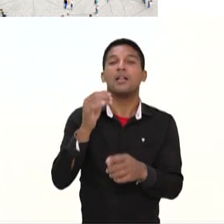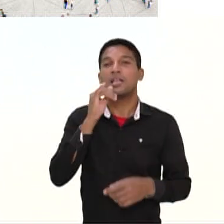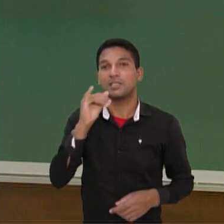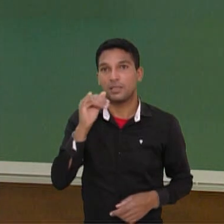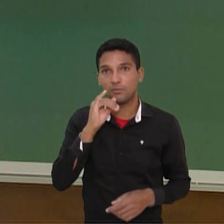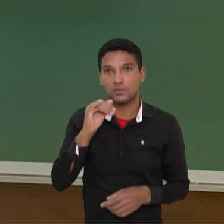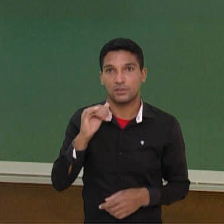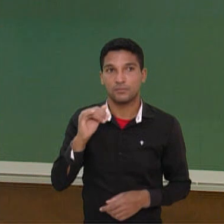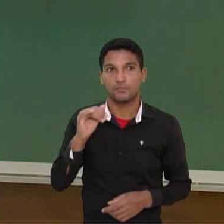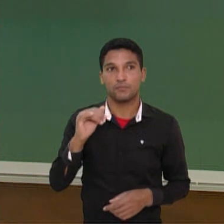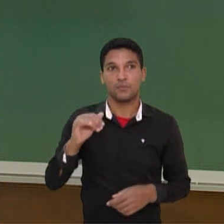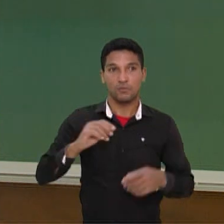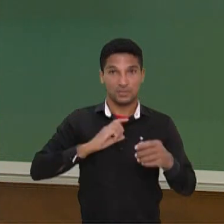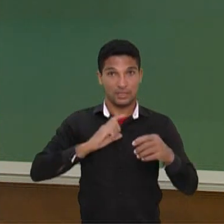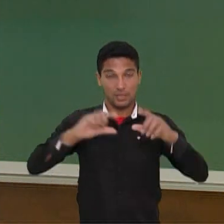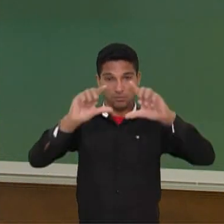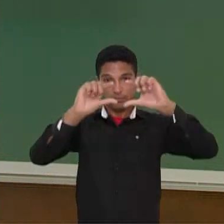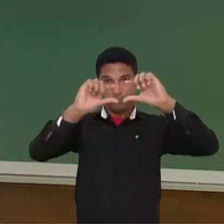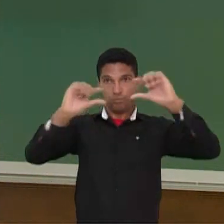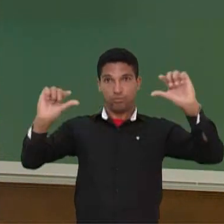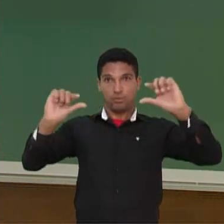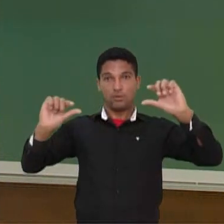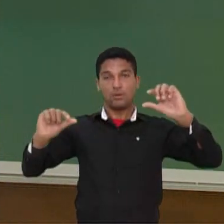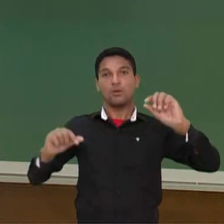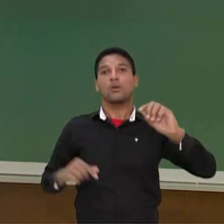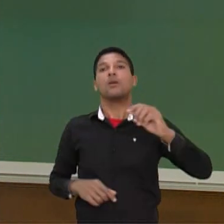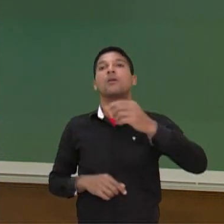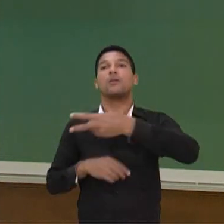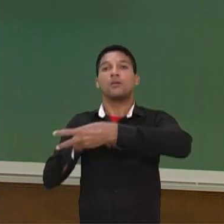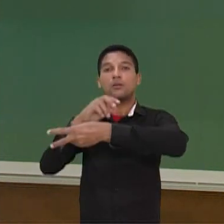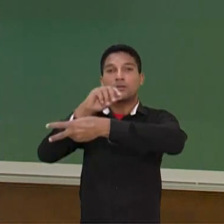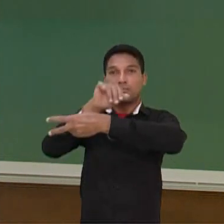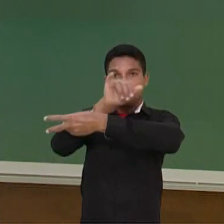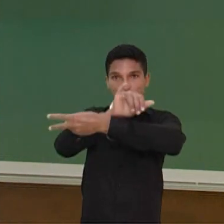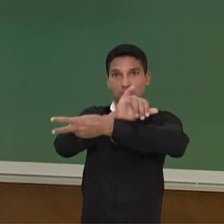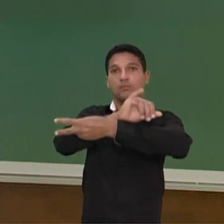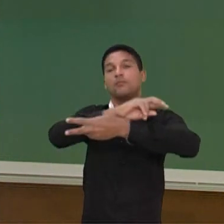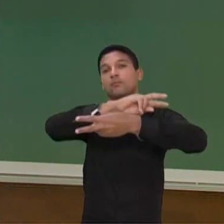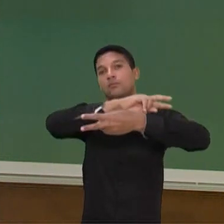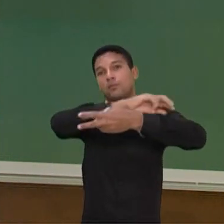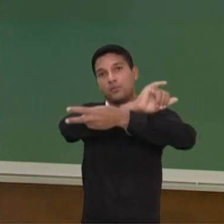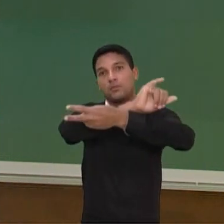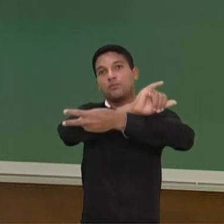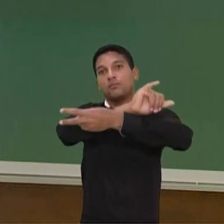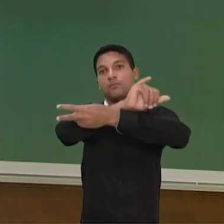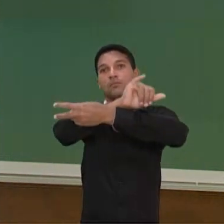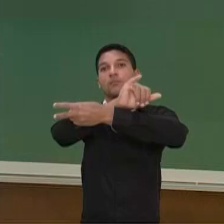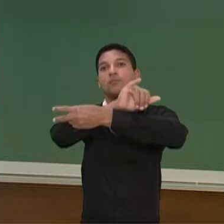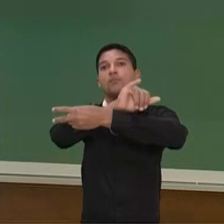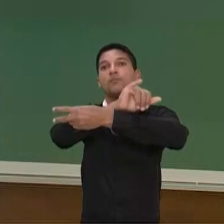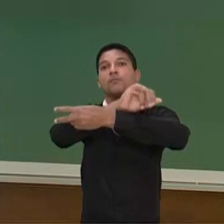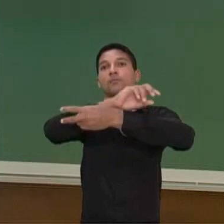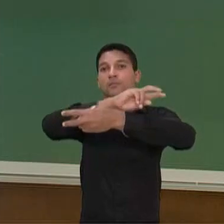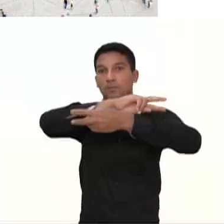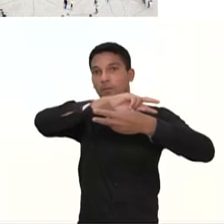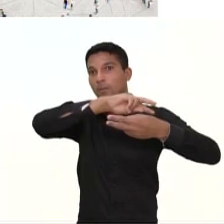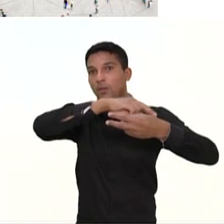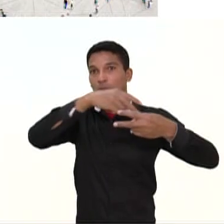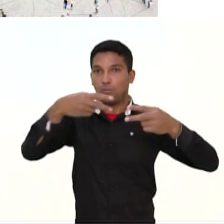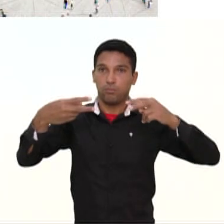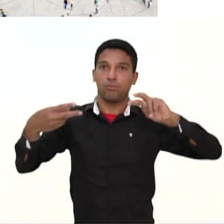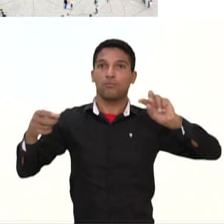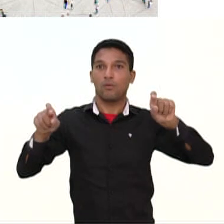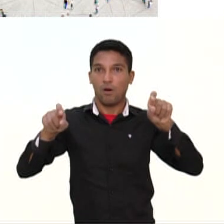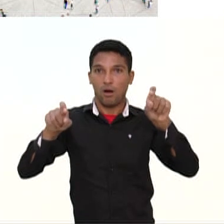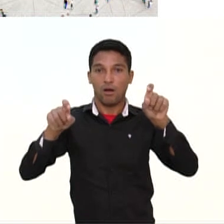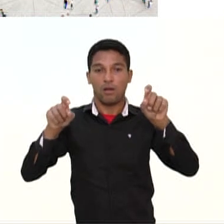uma função quadrática e essa função quadrática dá para a gente, né, aí o total de pessoas atingidas por uma certa informação